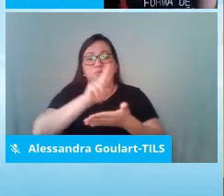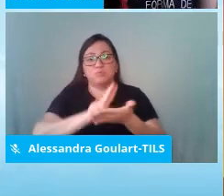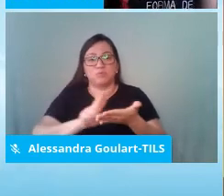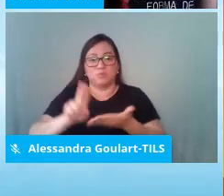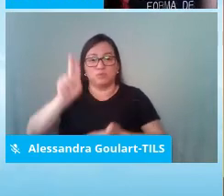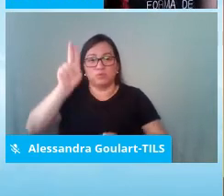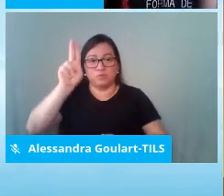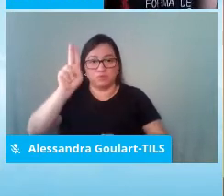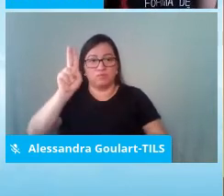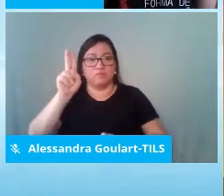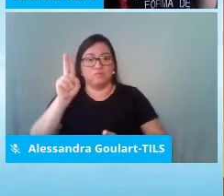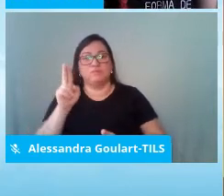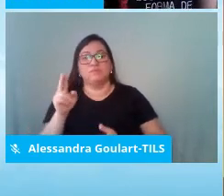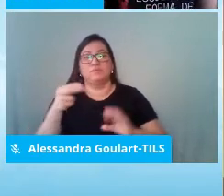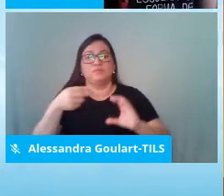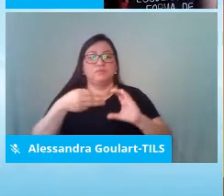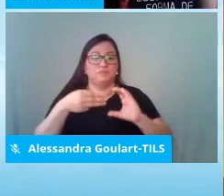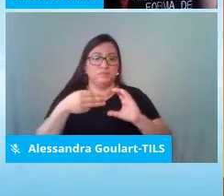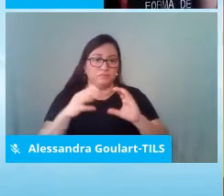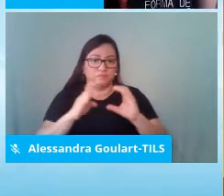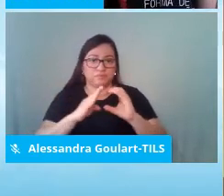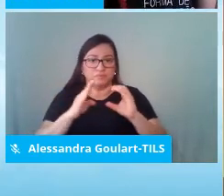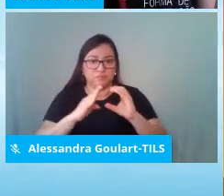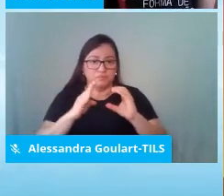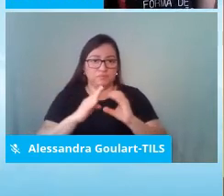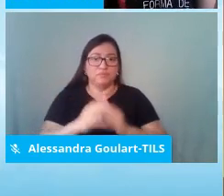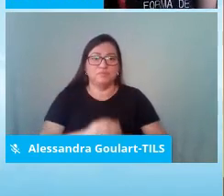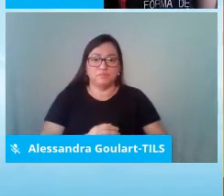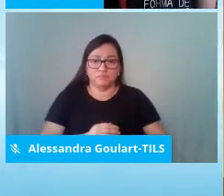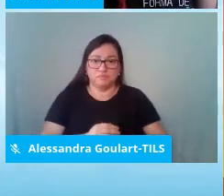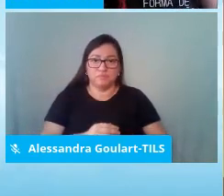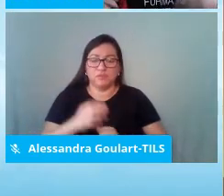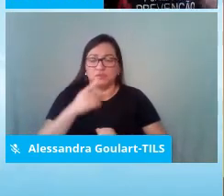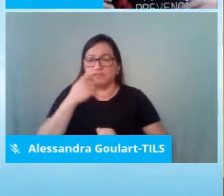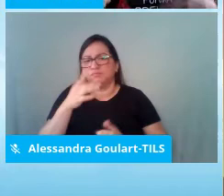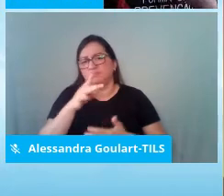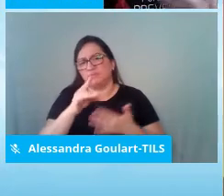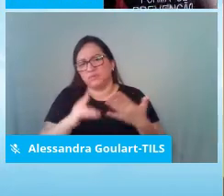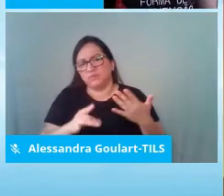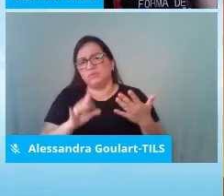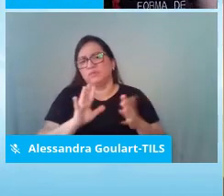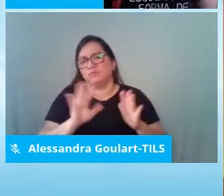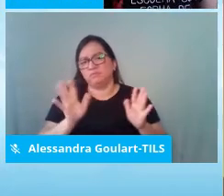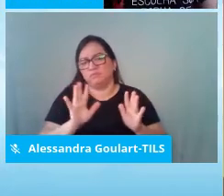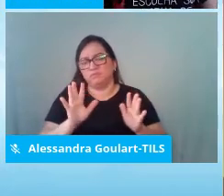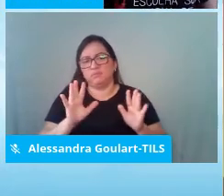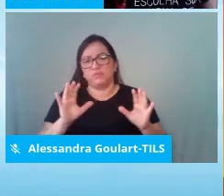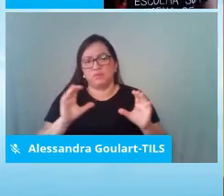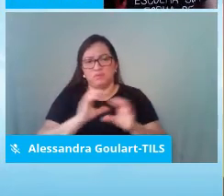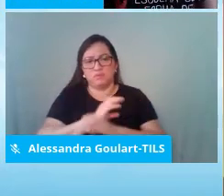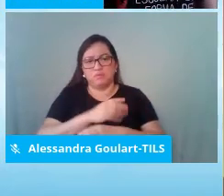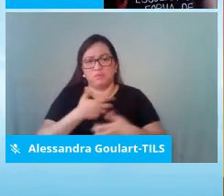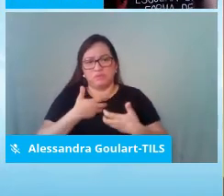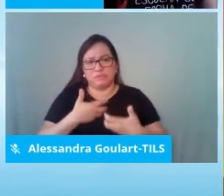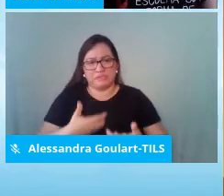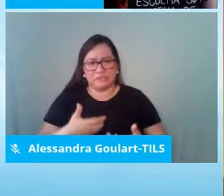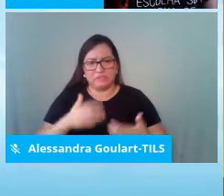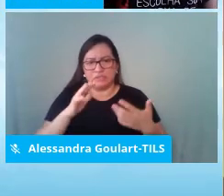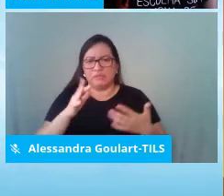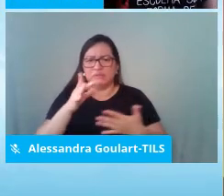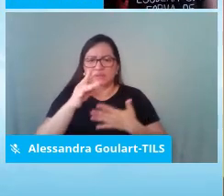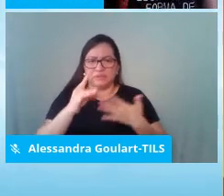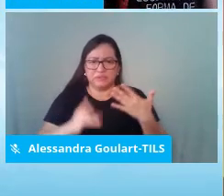muito fortes, né, presentes nesse seminário. Eu não vou citar todos, para não ficar também cansativo aqui para a gente, mas vocês